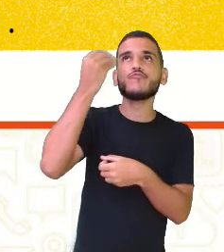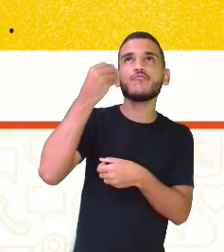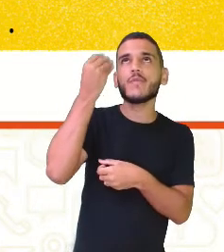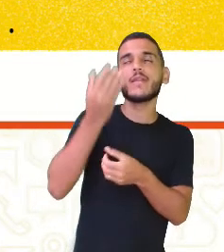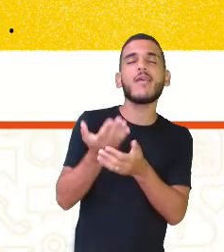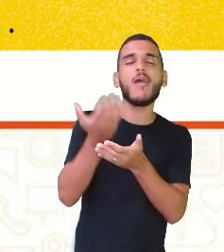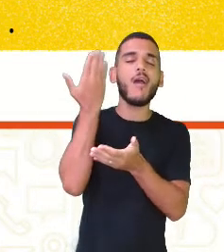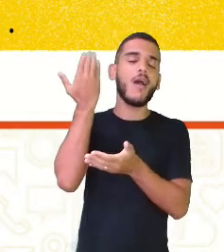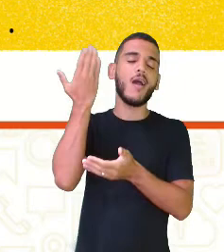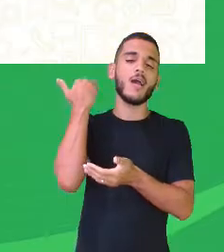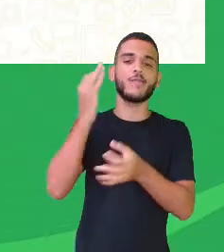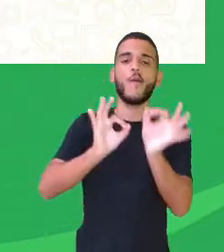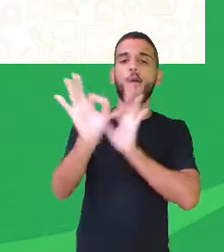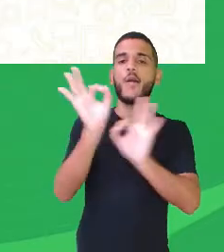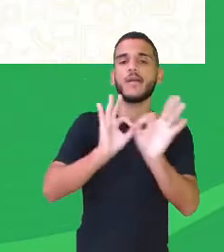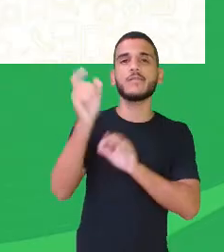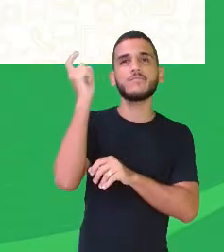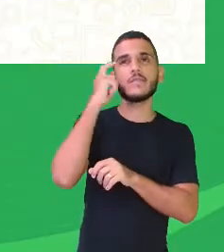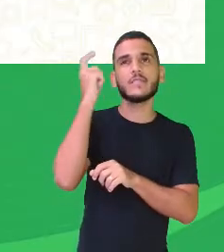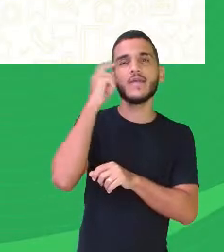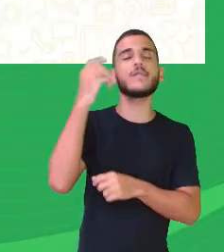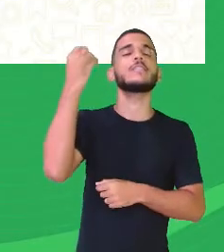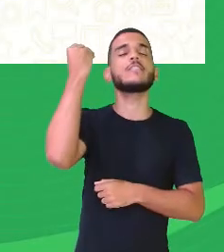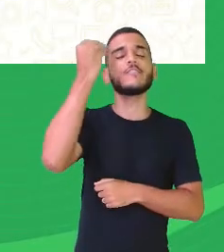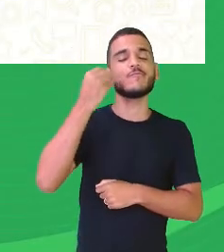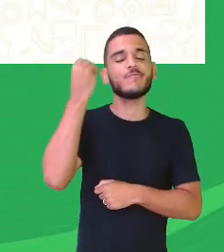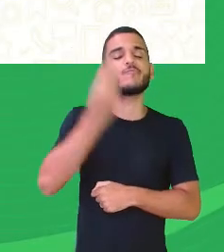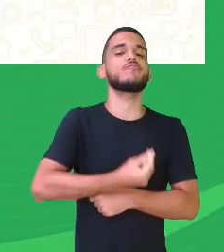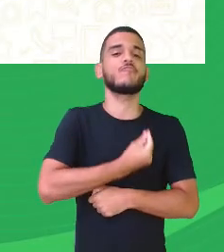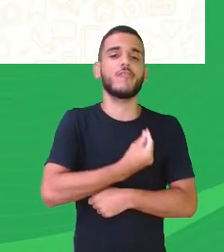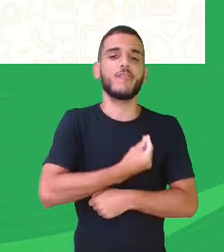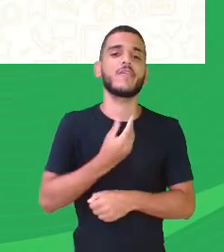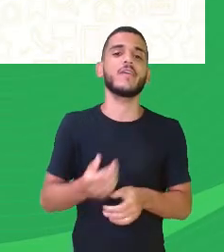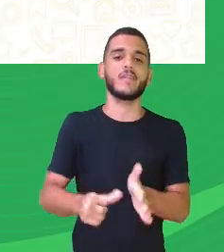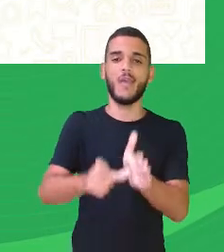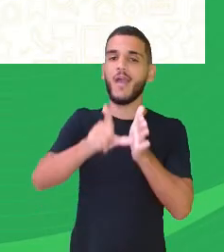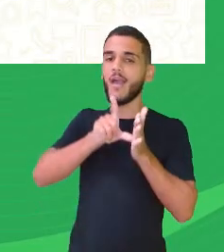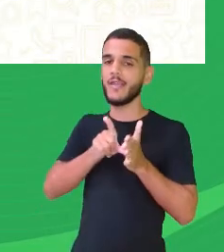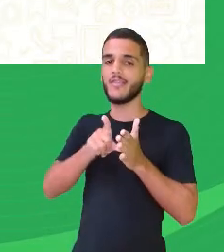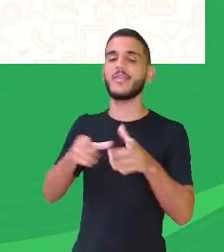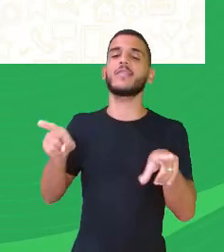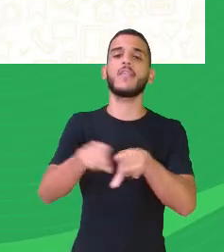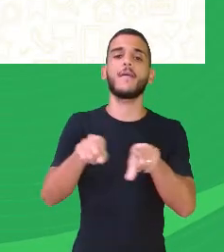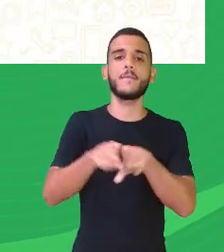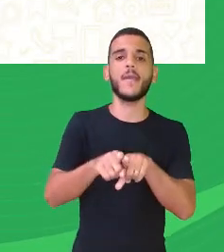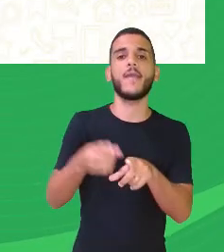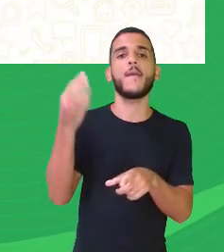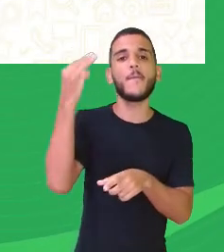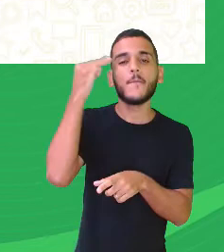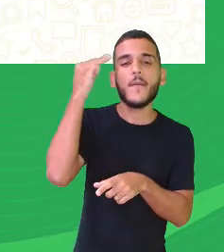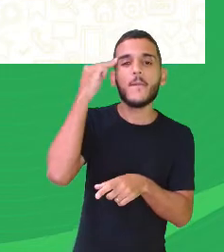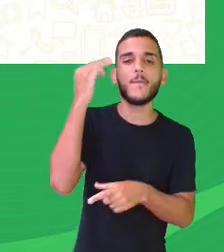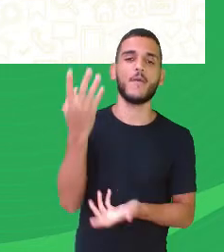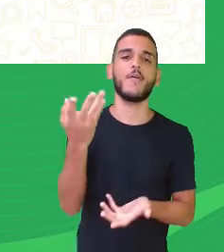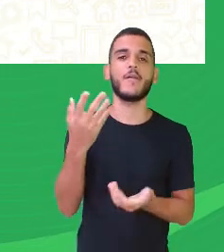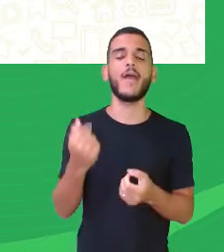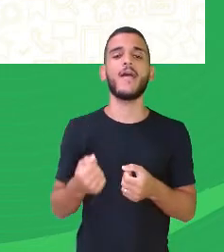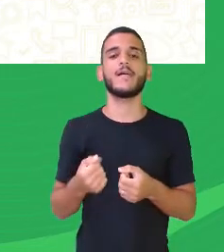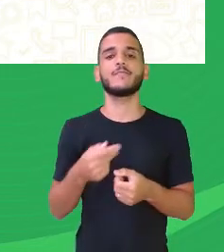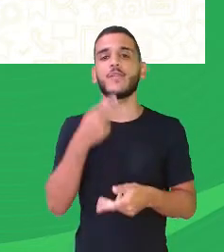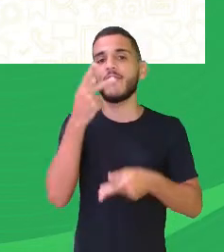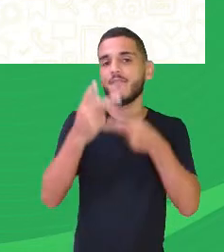organize pensamentos a partir de experiências que foram vividas antes. Né? Memória verbal e numérica, então, se ele